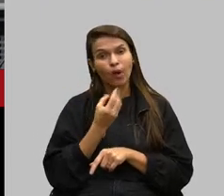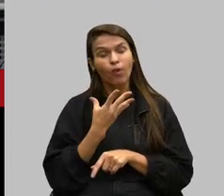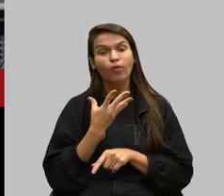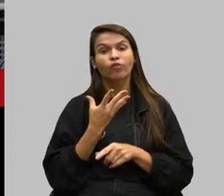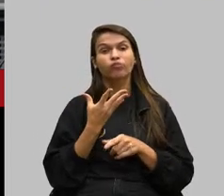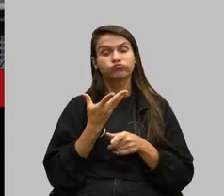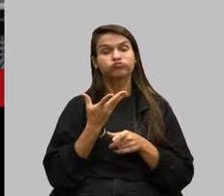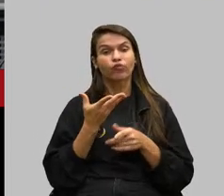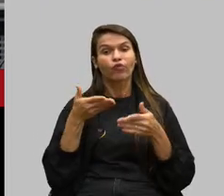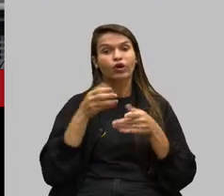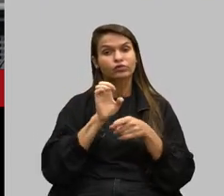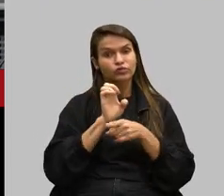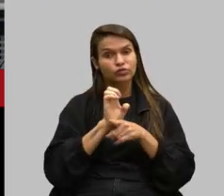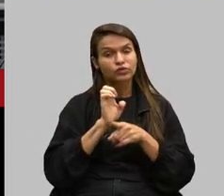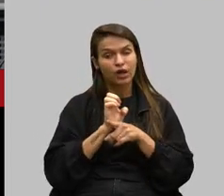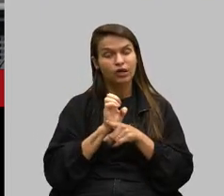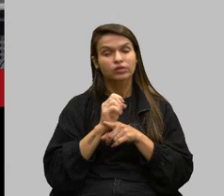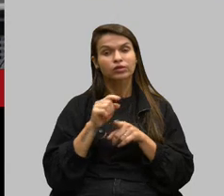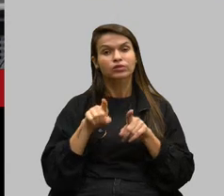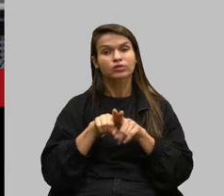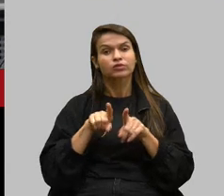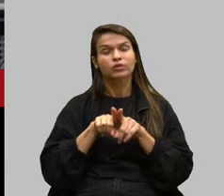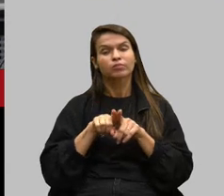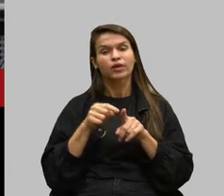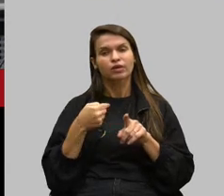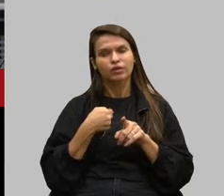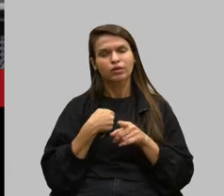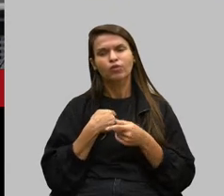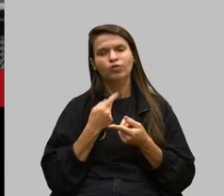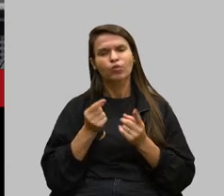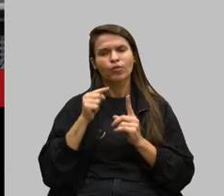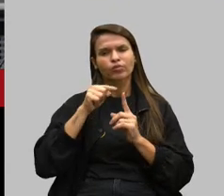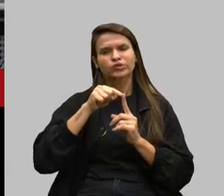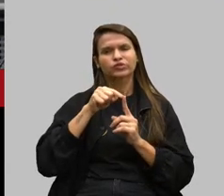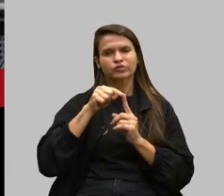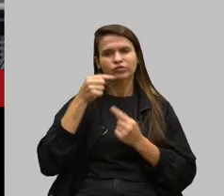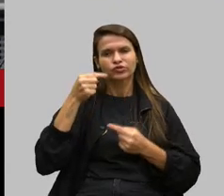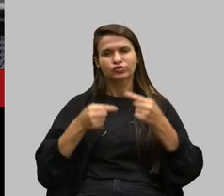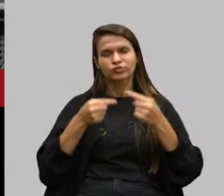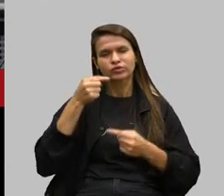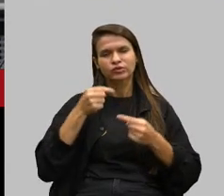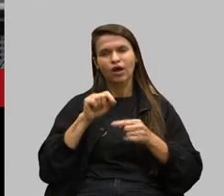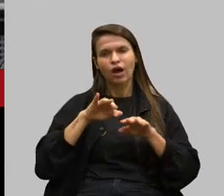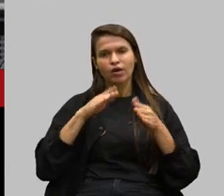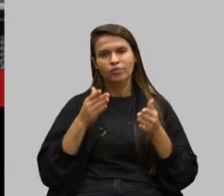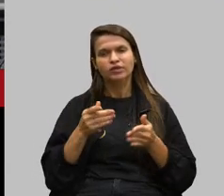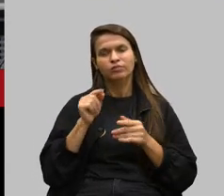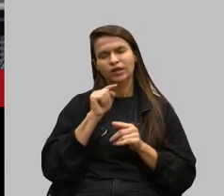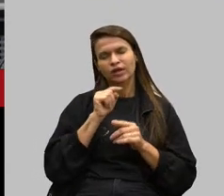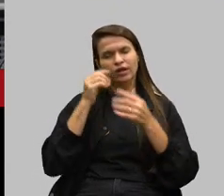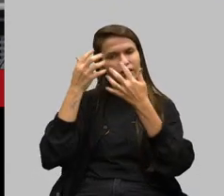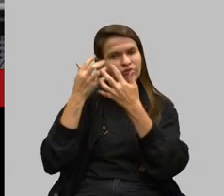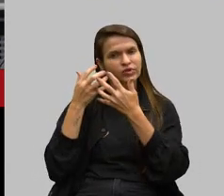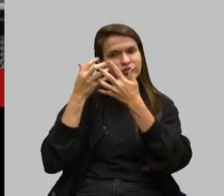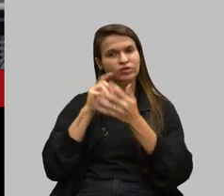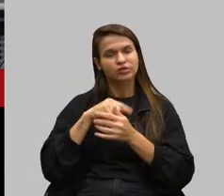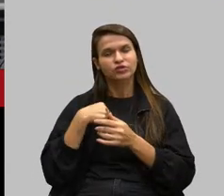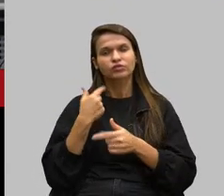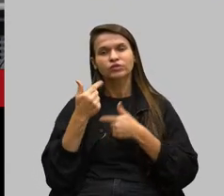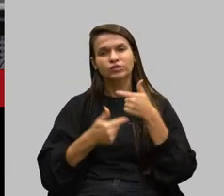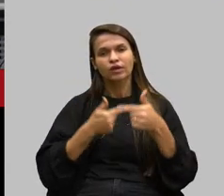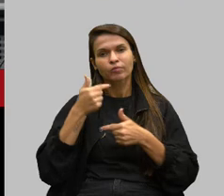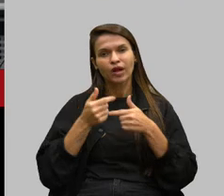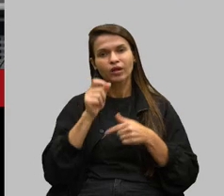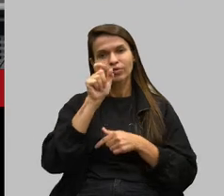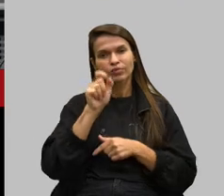estado um dos motivos que eu trouxe à mesa para que ele refletisse é que nós tínhamos o trabalho da pessoa